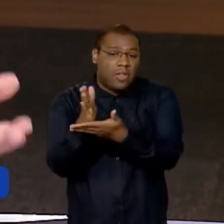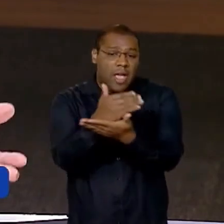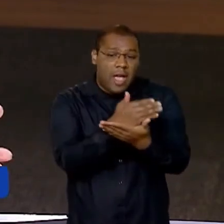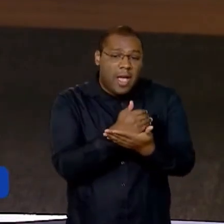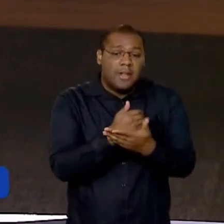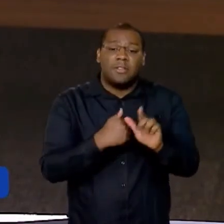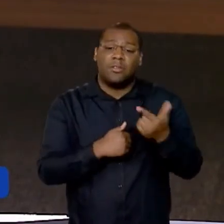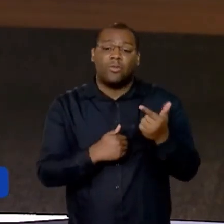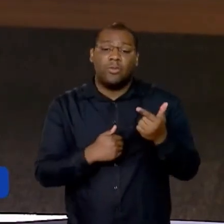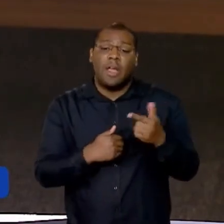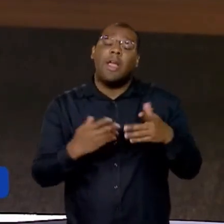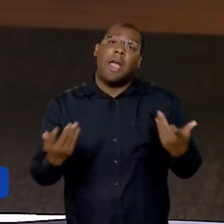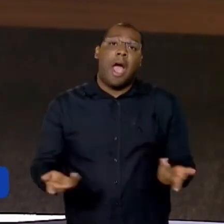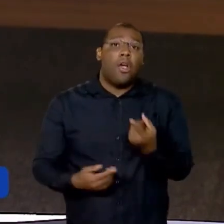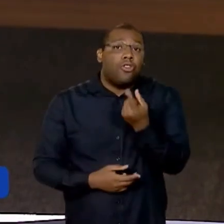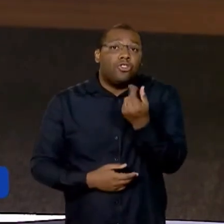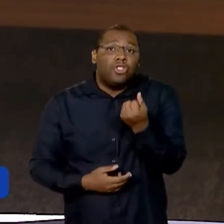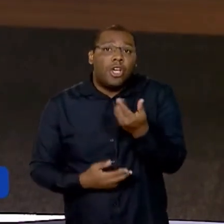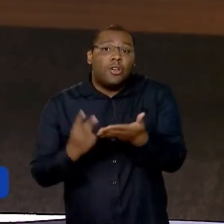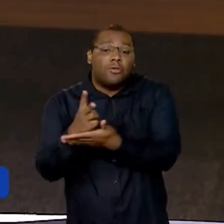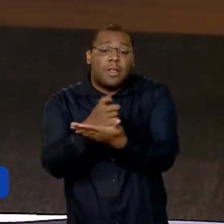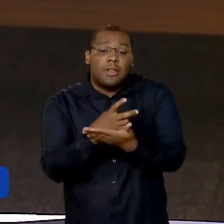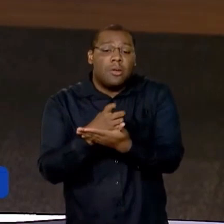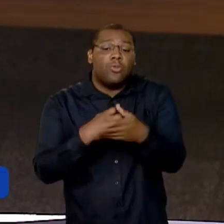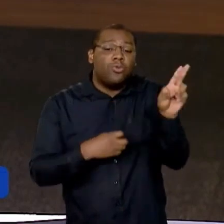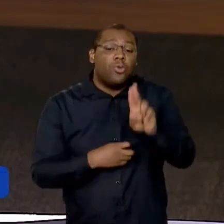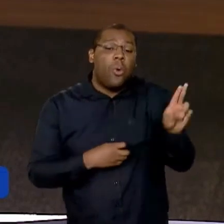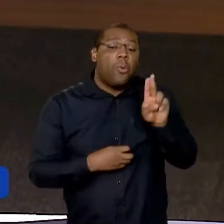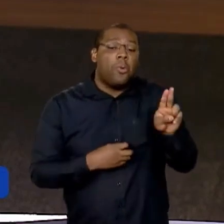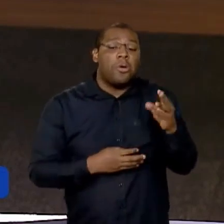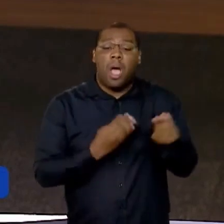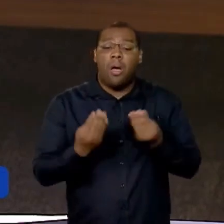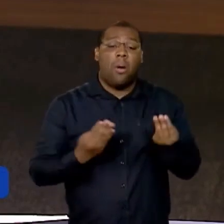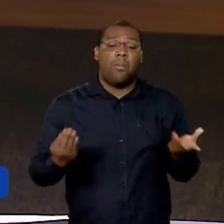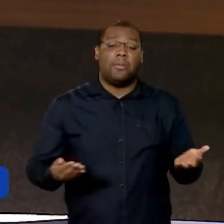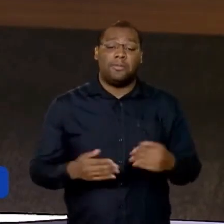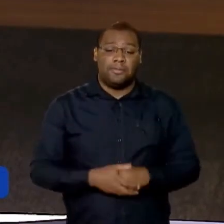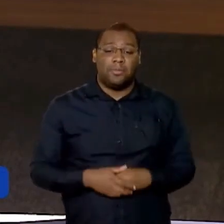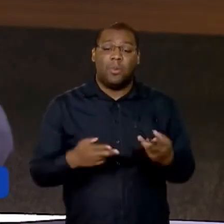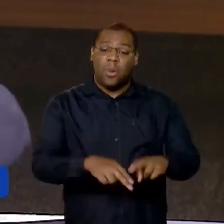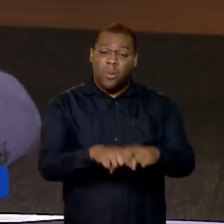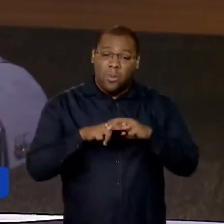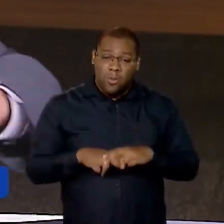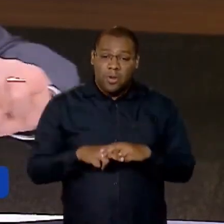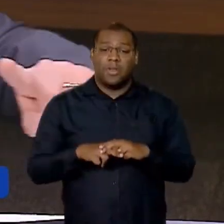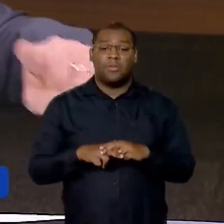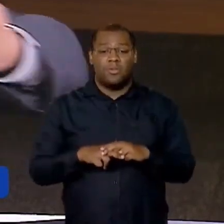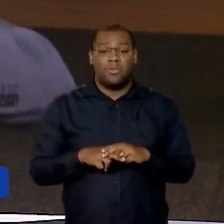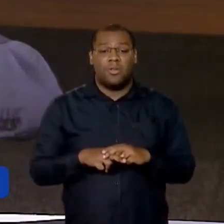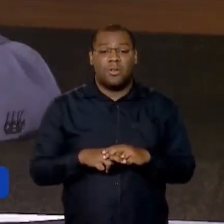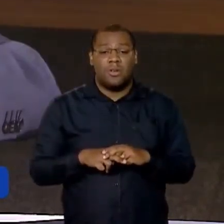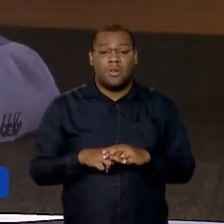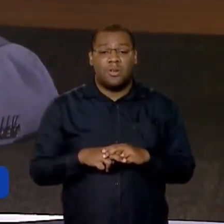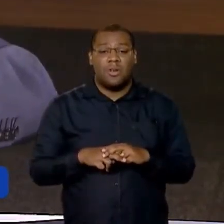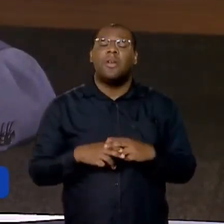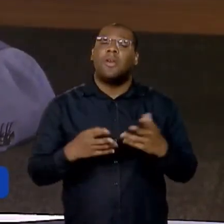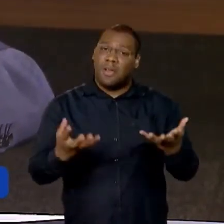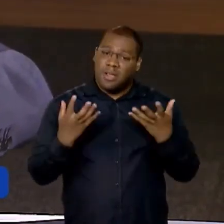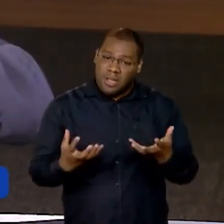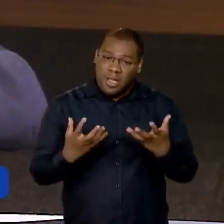saber o que que vai compensar aquele tributo então é por isso é por isso que nós queremos nós não queremos deixar de